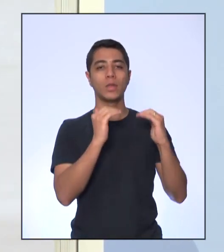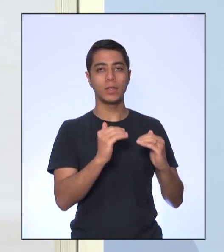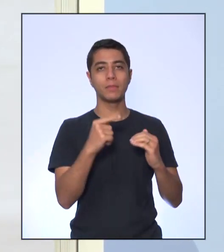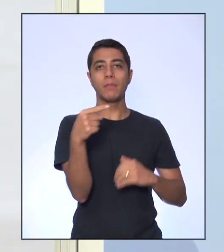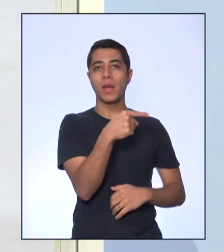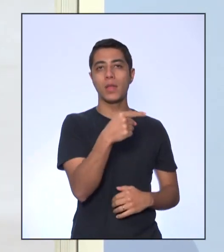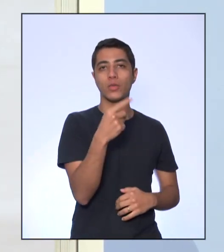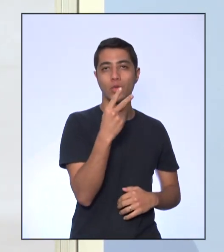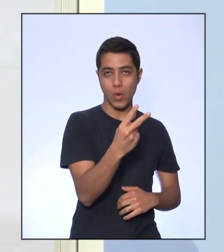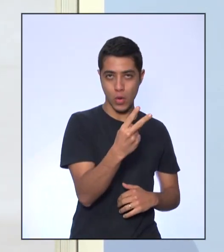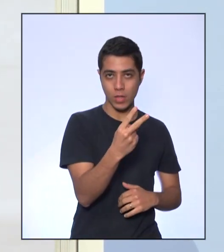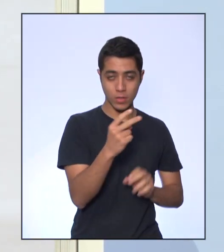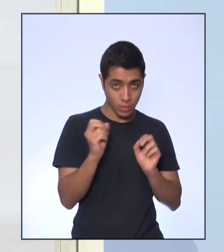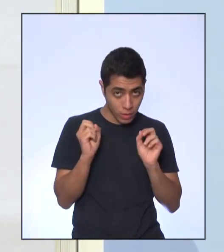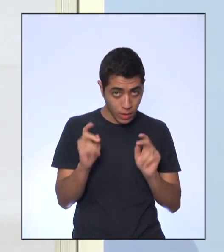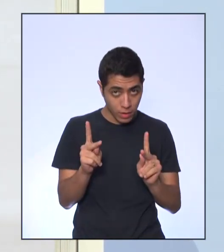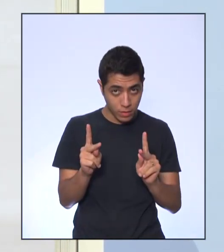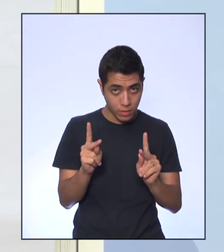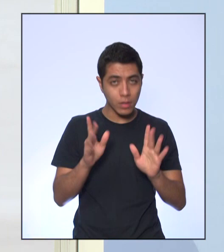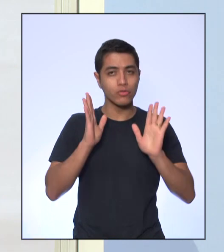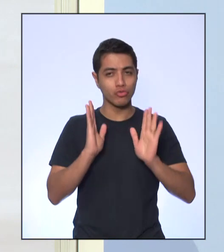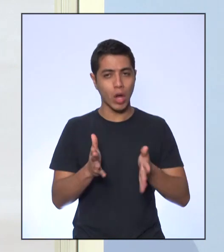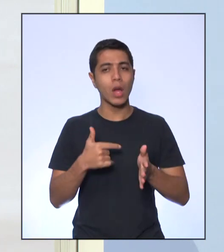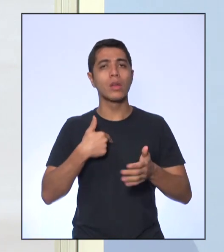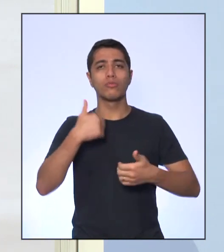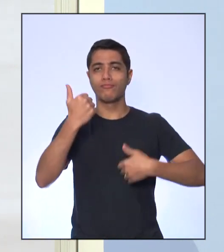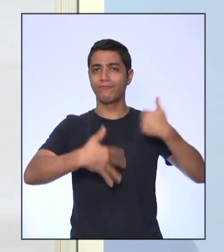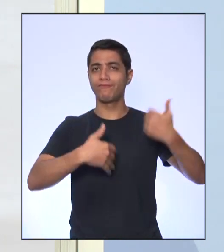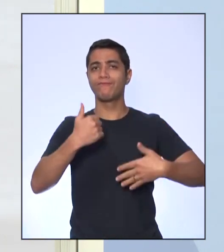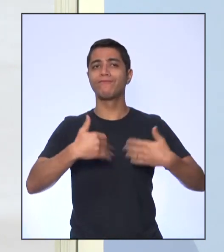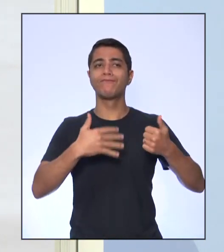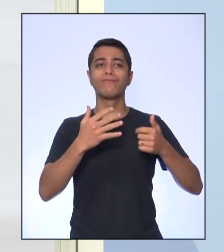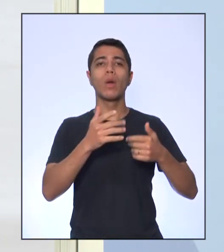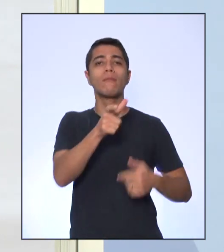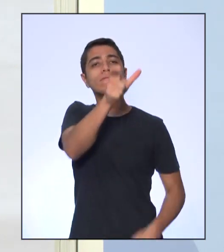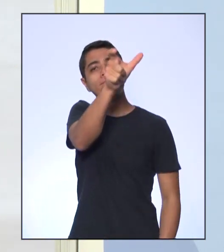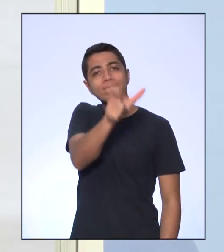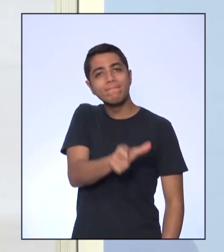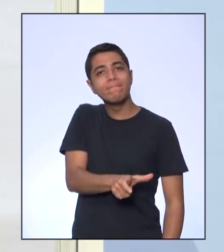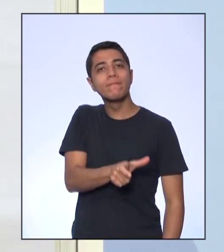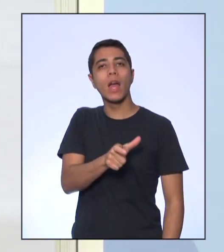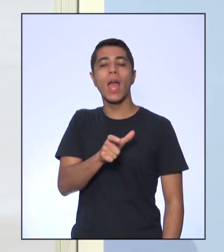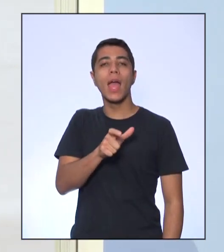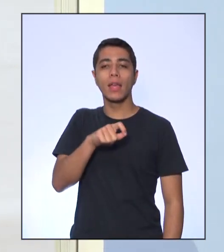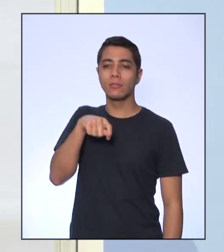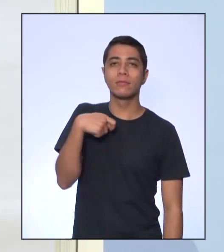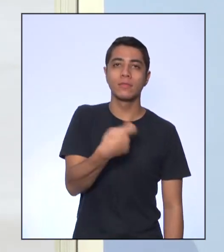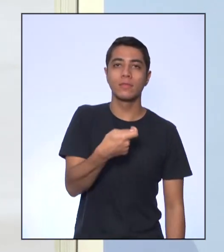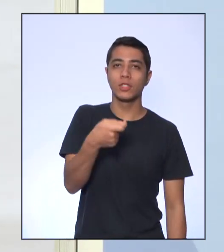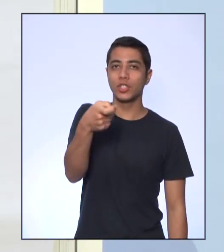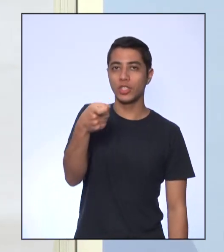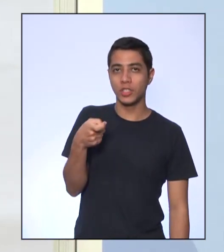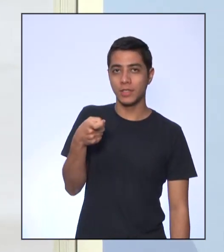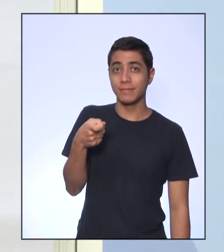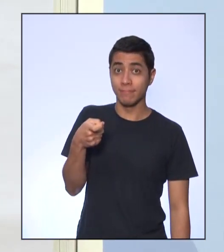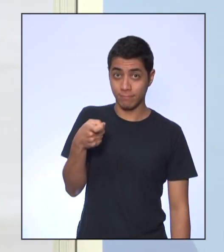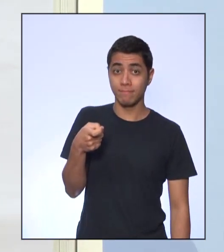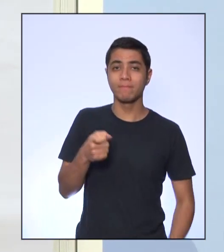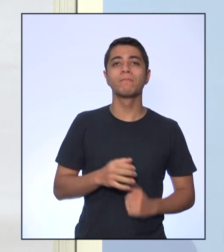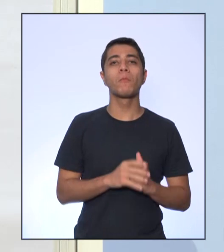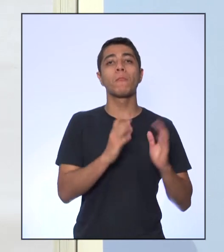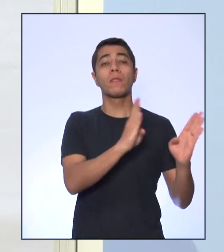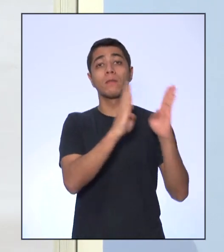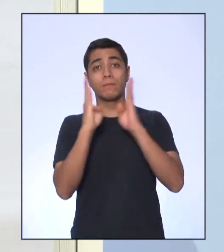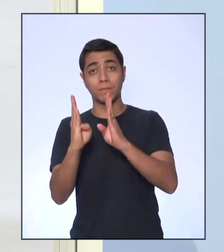os valores de x, eu coloquei todos os valores de x na ordem. Eu coloquei 1, menos